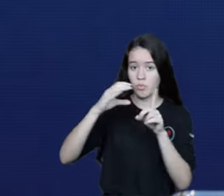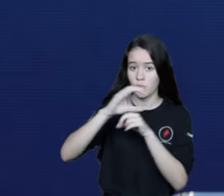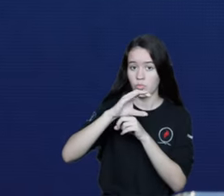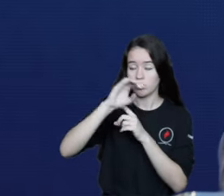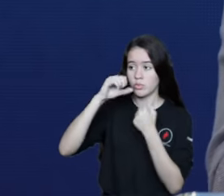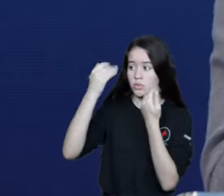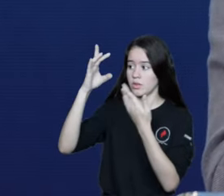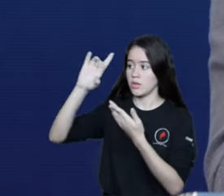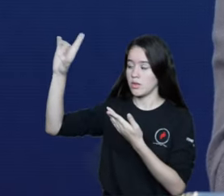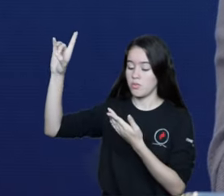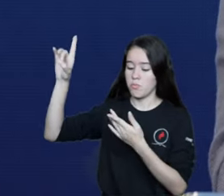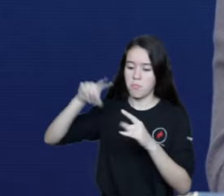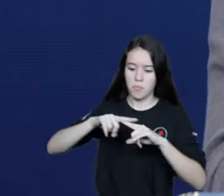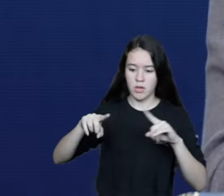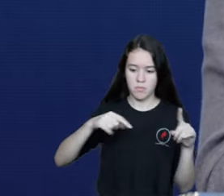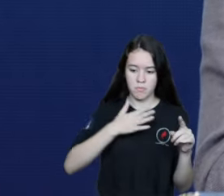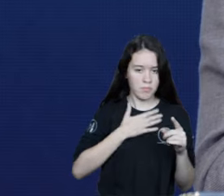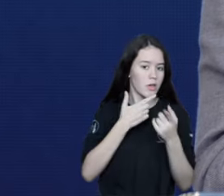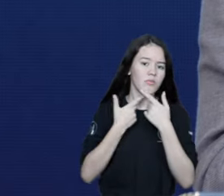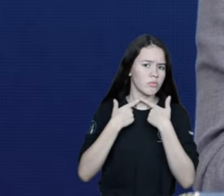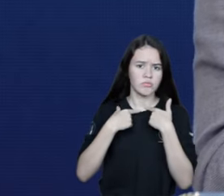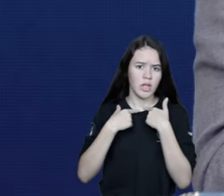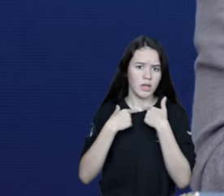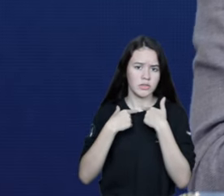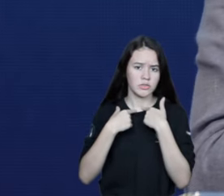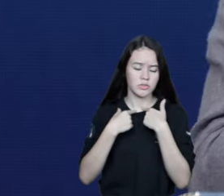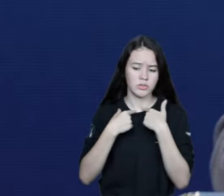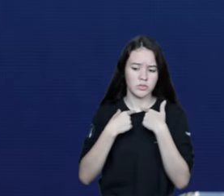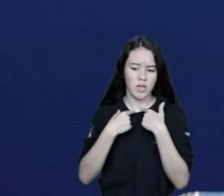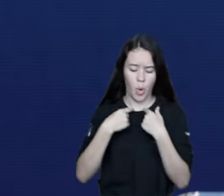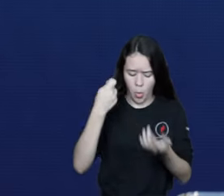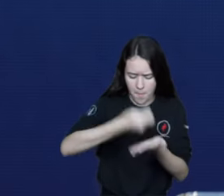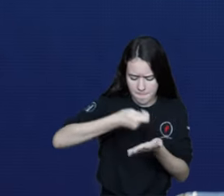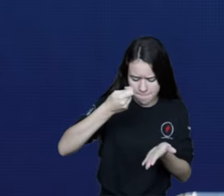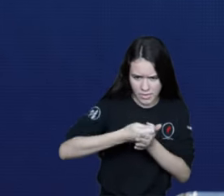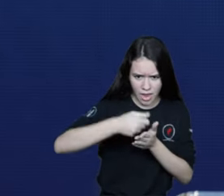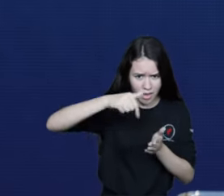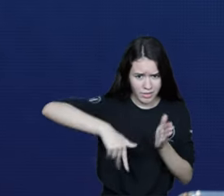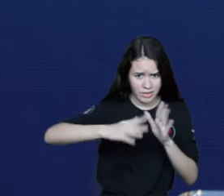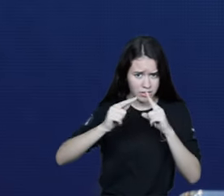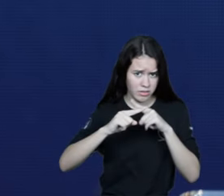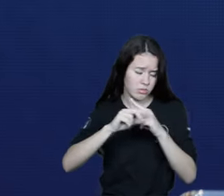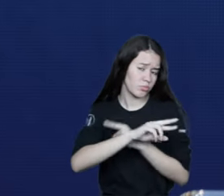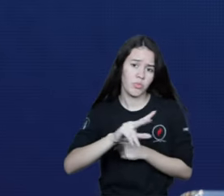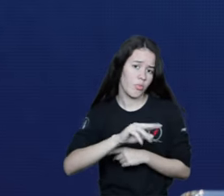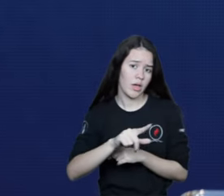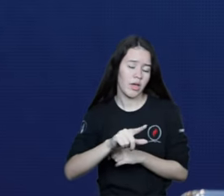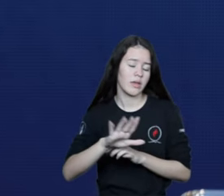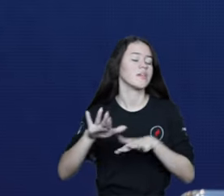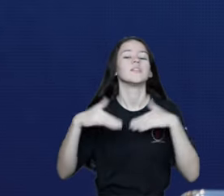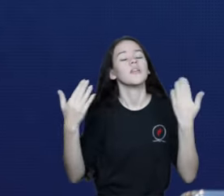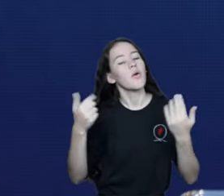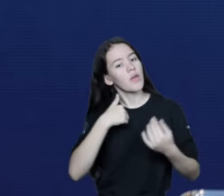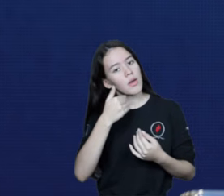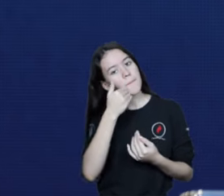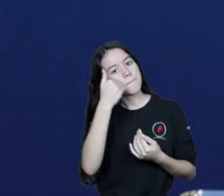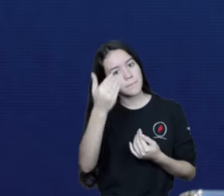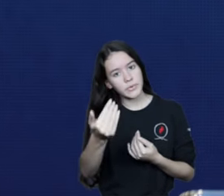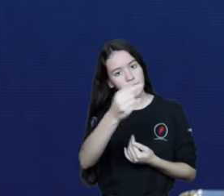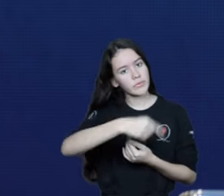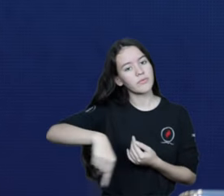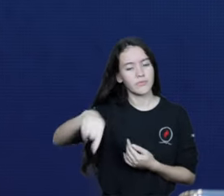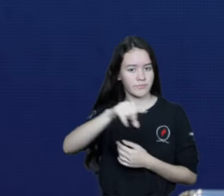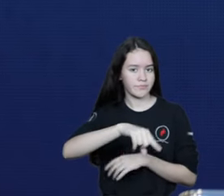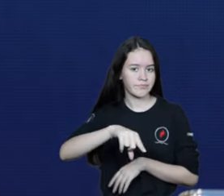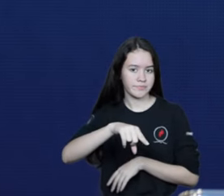no domínio do meu intelecto da minha vontade Ninguém é obrigado a estar aqui então eu só vou fazer um pedido aos senhores